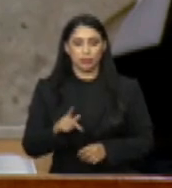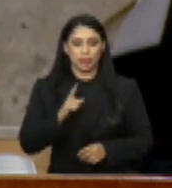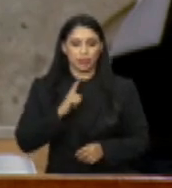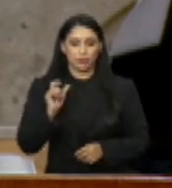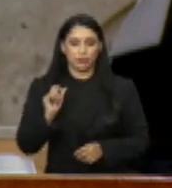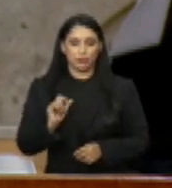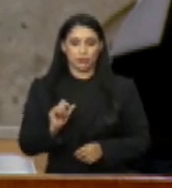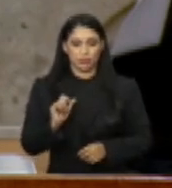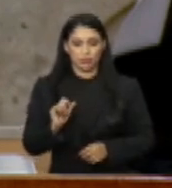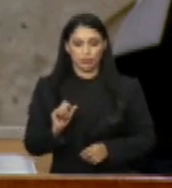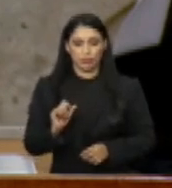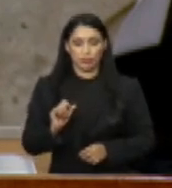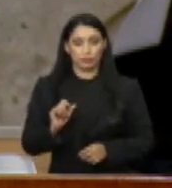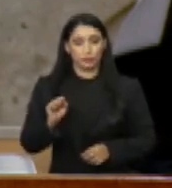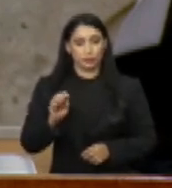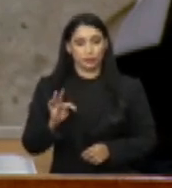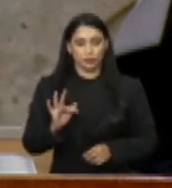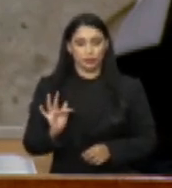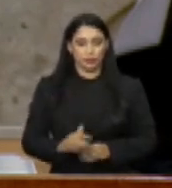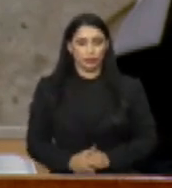Suprema Corte do Brasil.